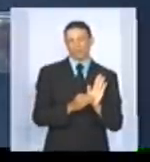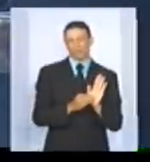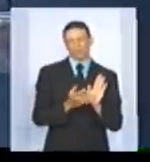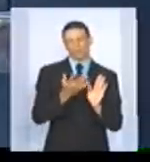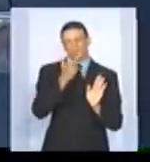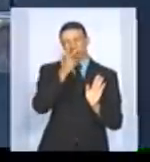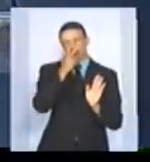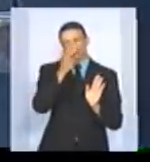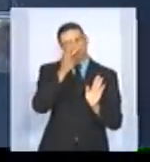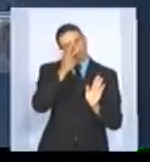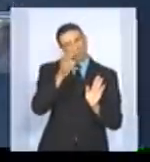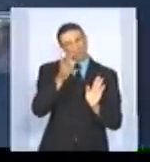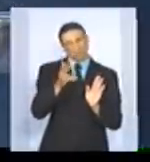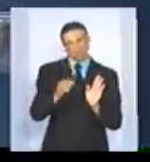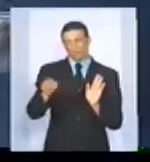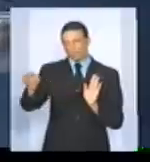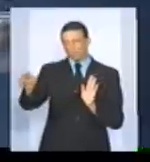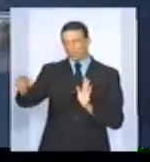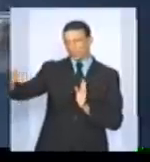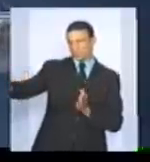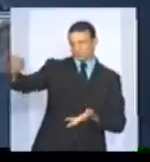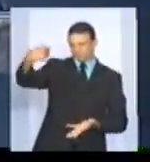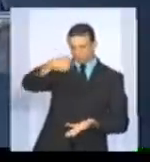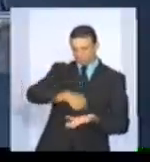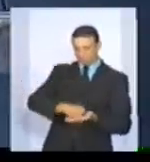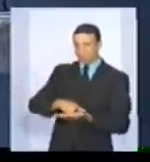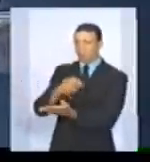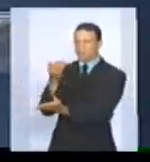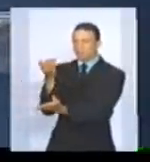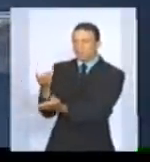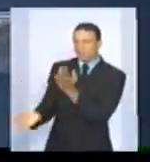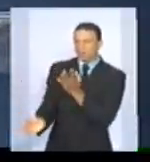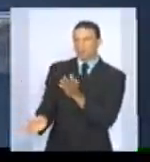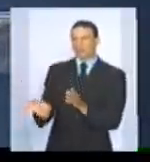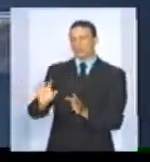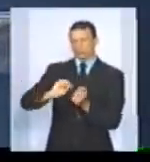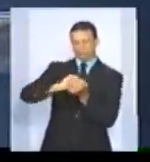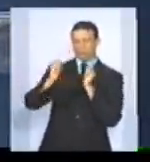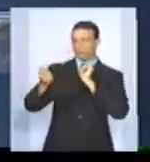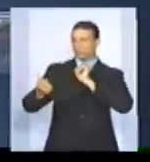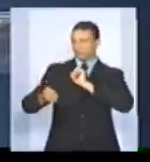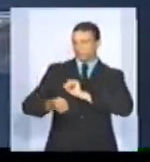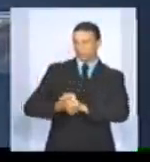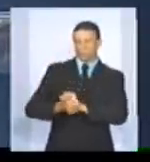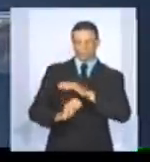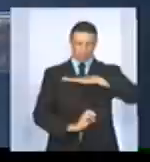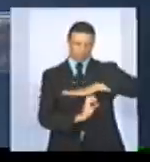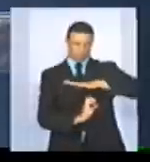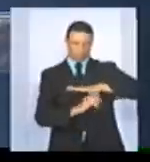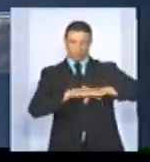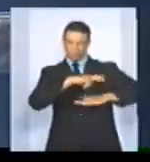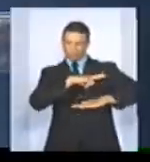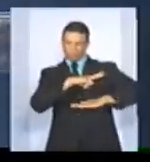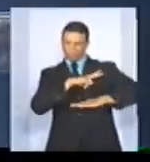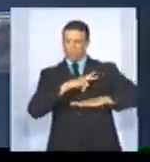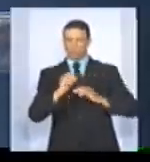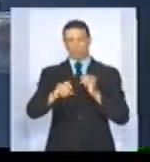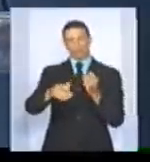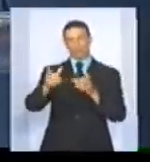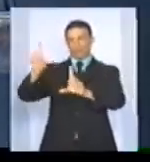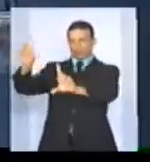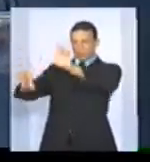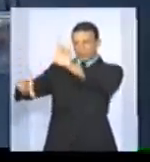simplesmente veta o pagamento de compensações financeiras pelas adaptações que as atuais prestadoras de serviço de TV a